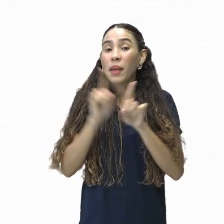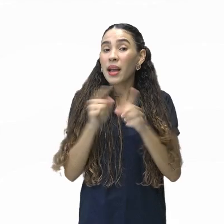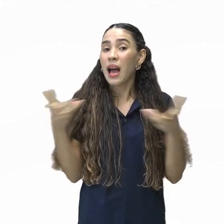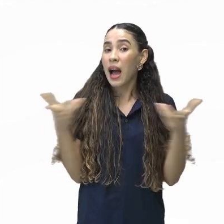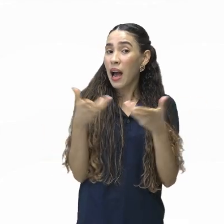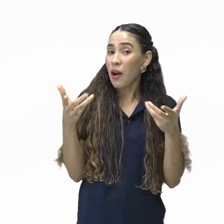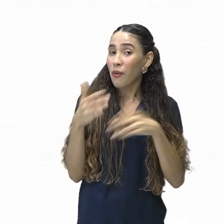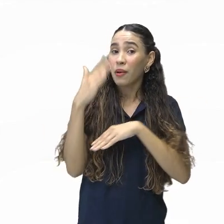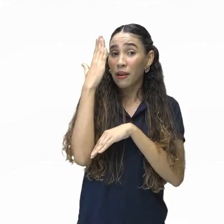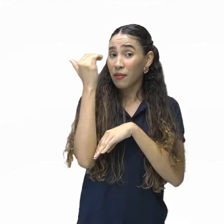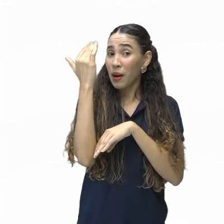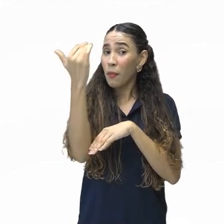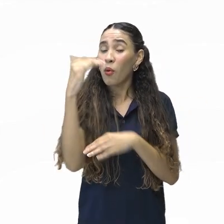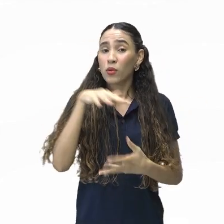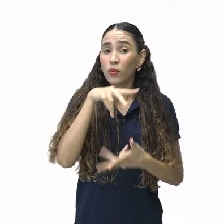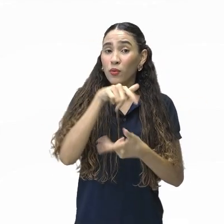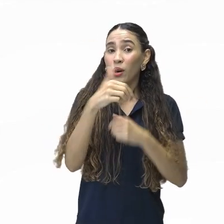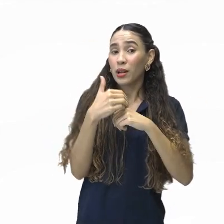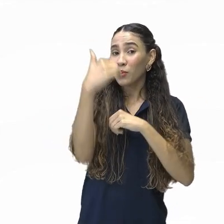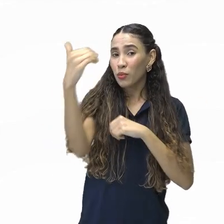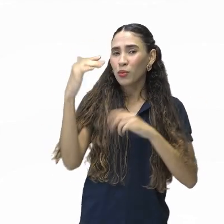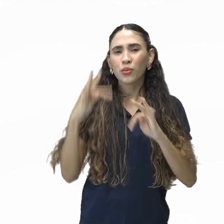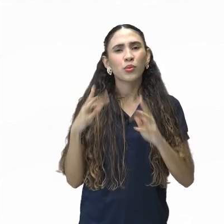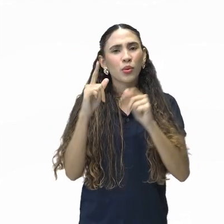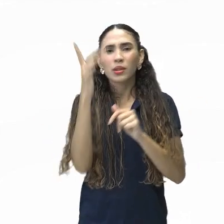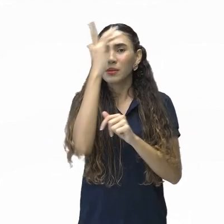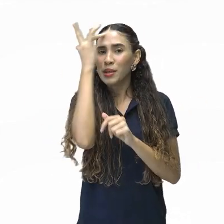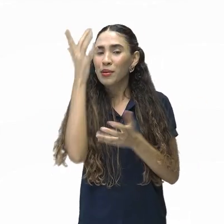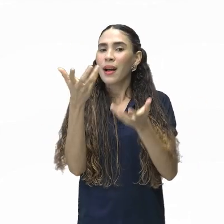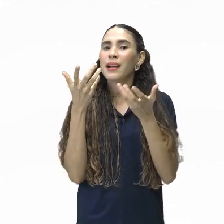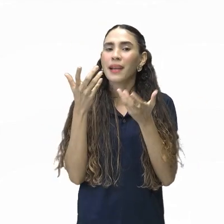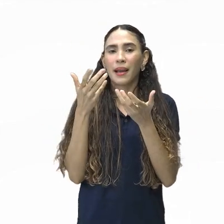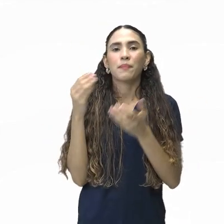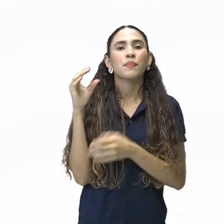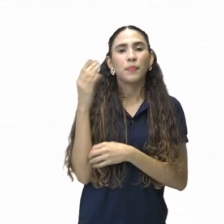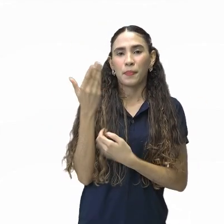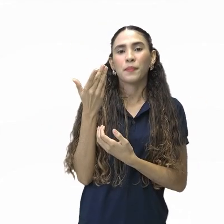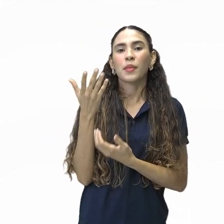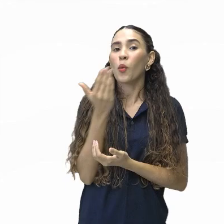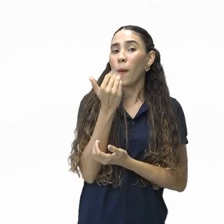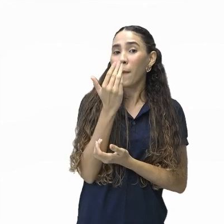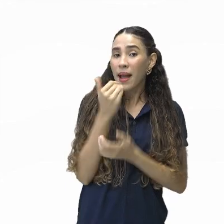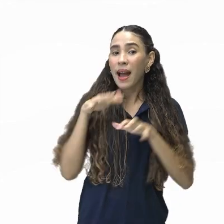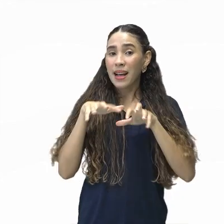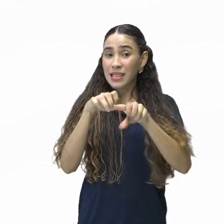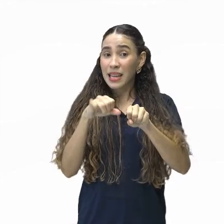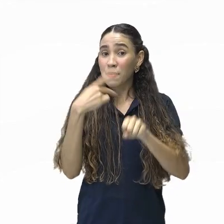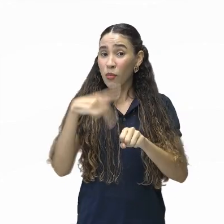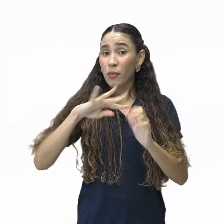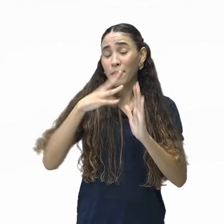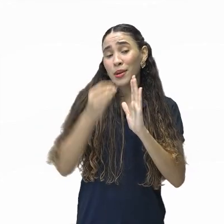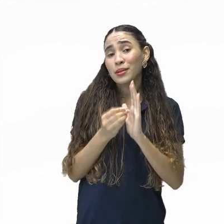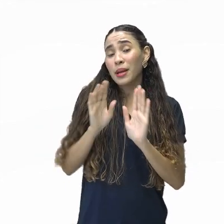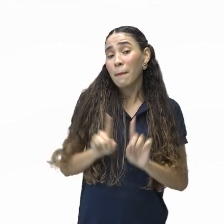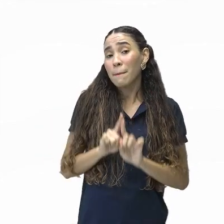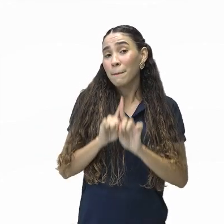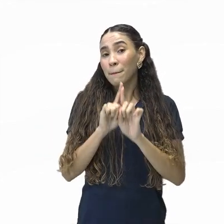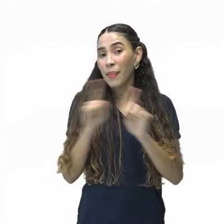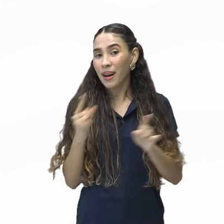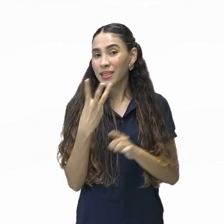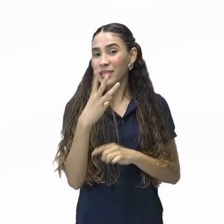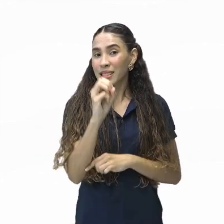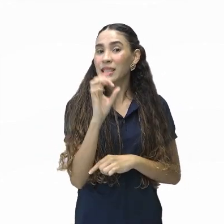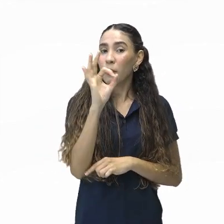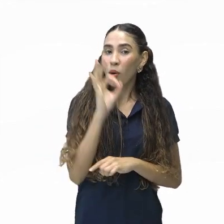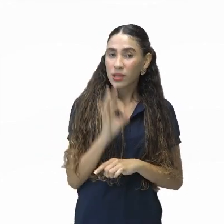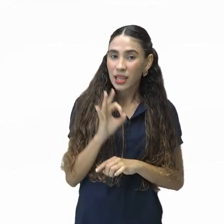está famoso mundo afora, né? Todo mundo quer provar o açaí da Amazônia, mas, infelizmente,